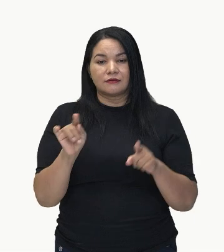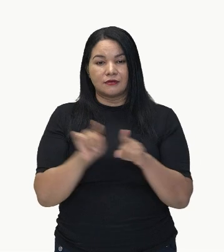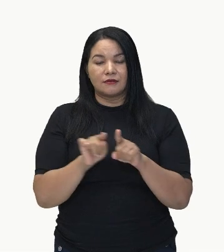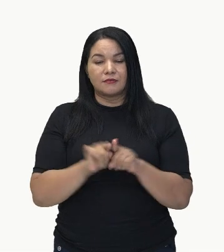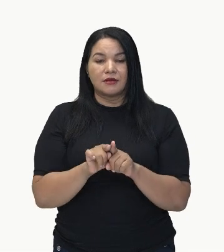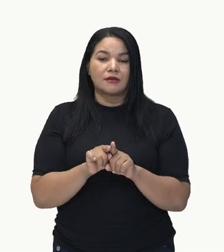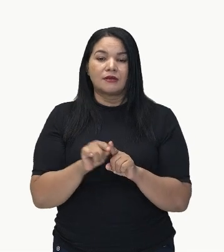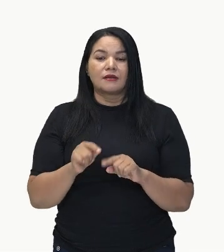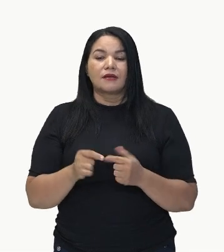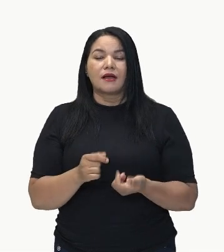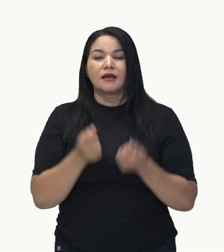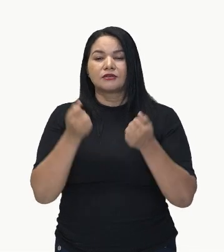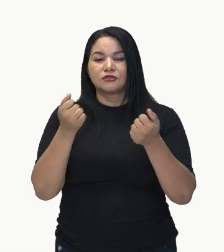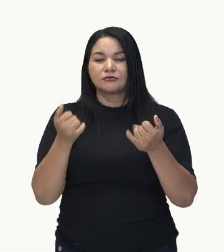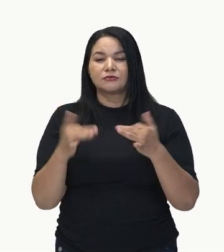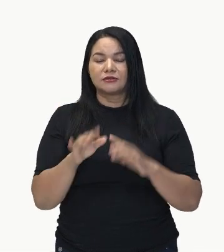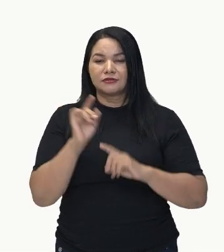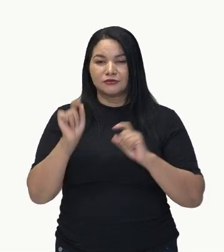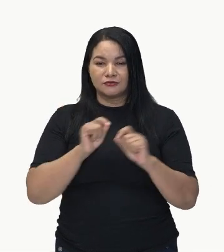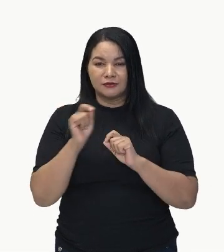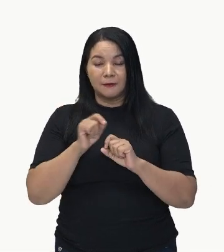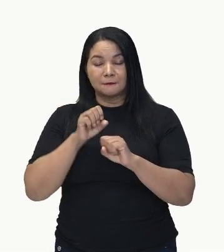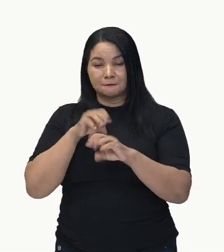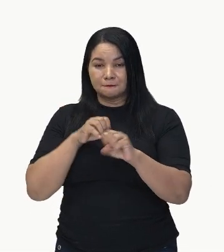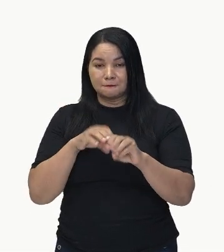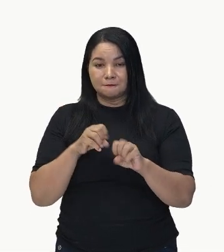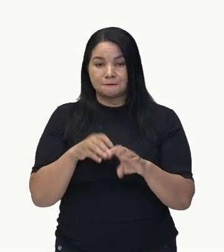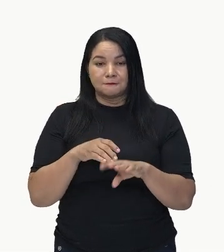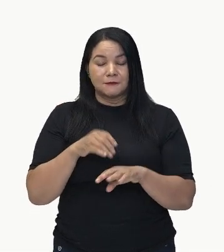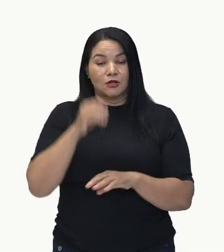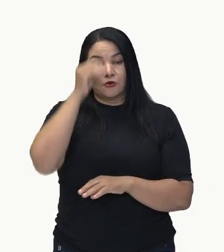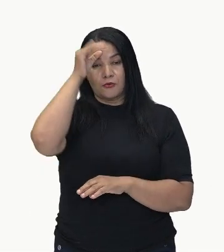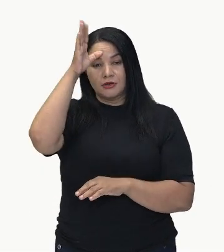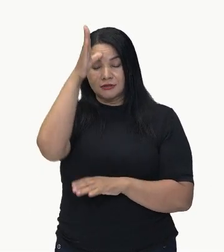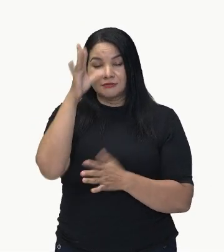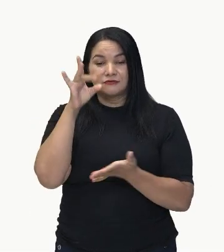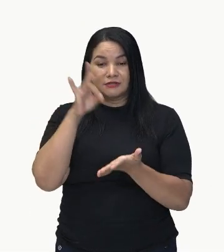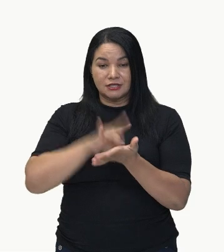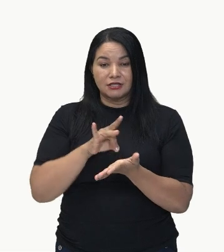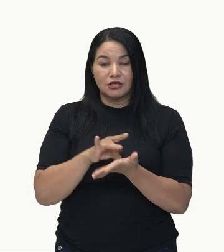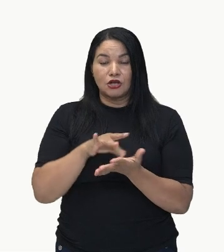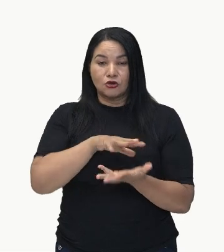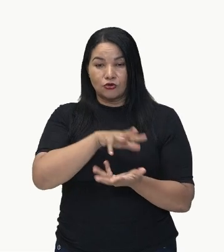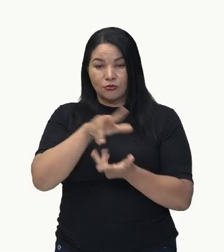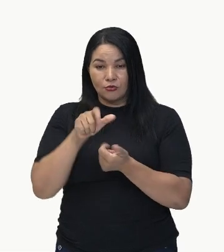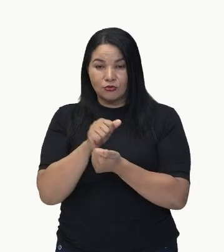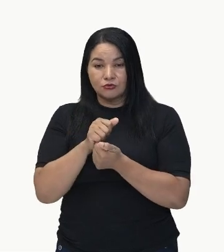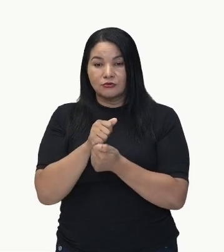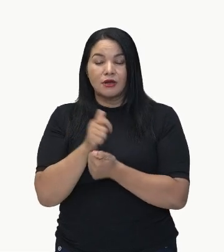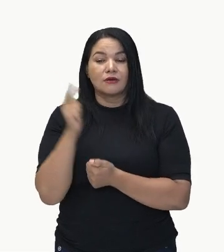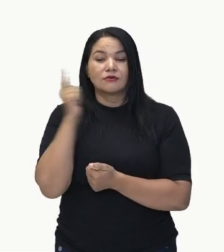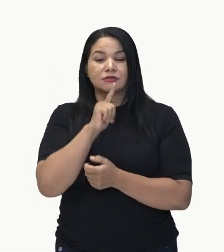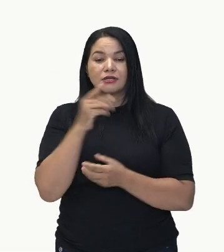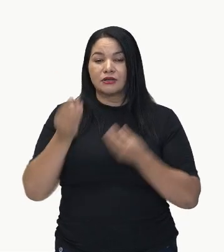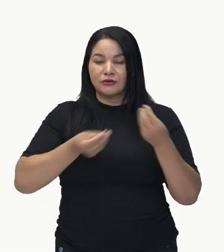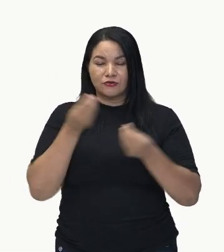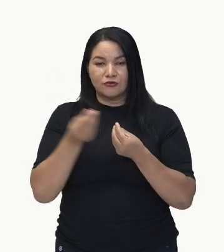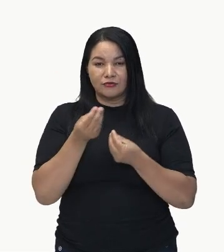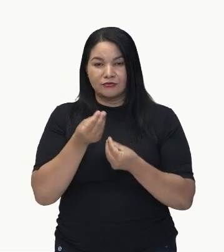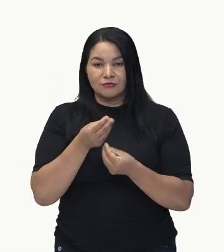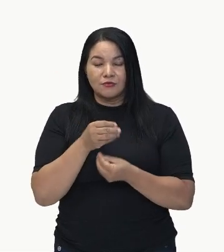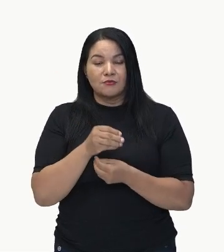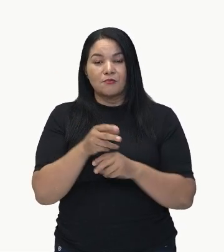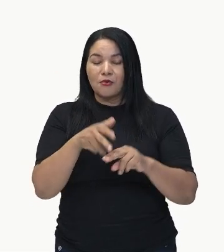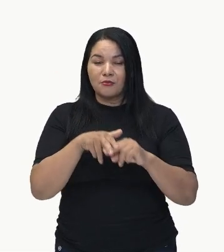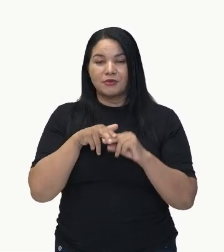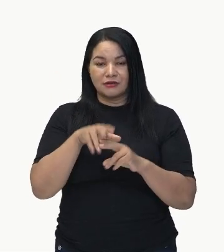heterônimo ensina que o verdadeiro conhecimento do mundo é alcançado por meio dos